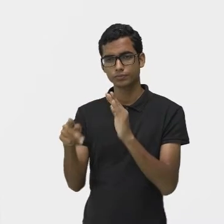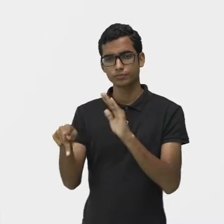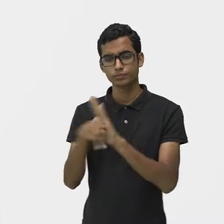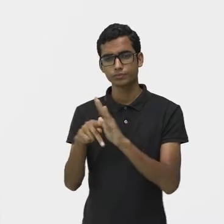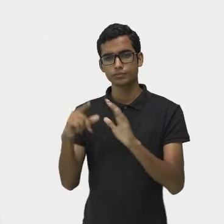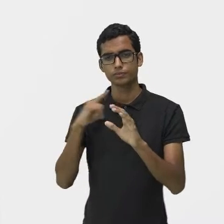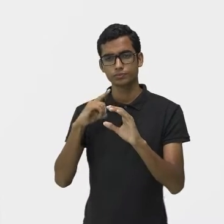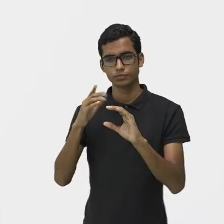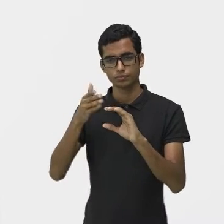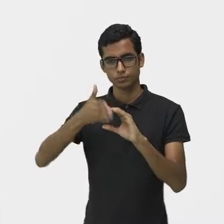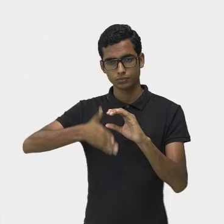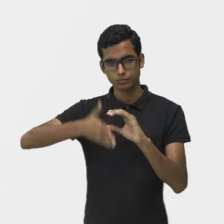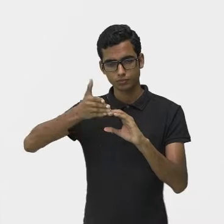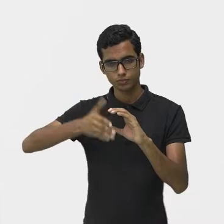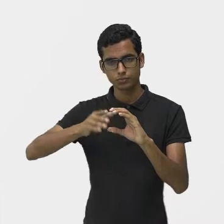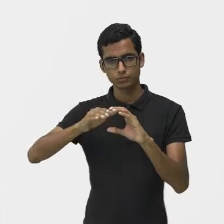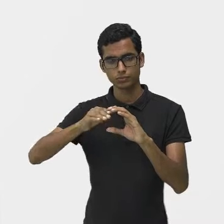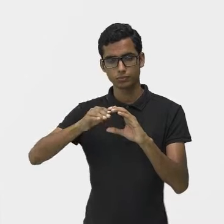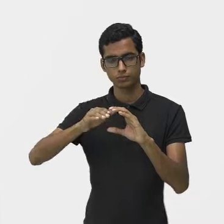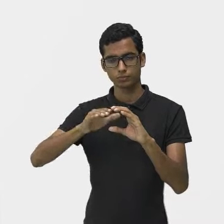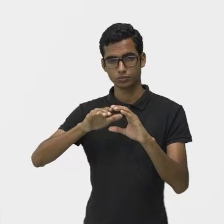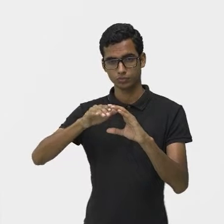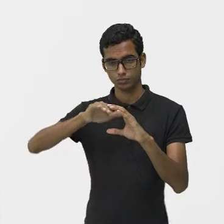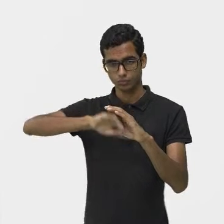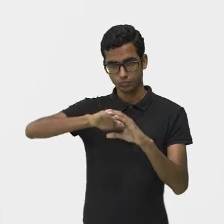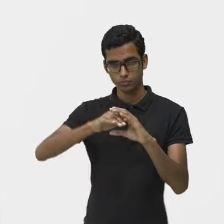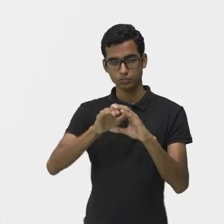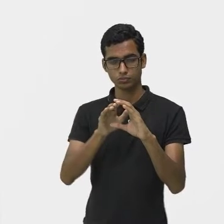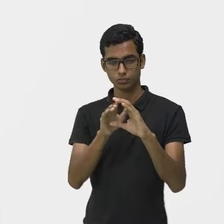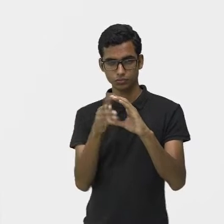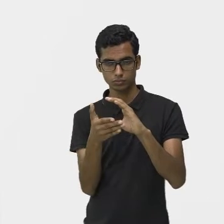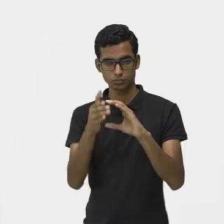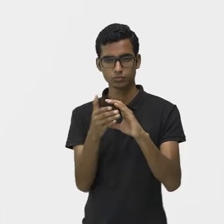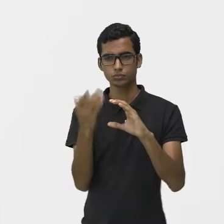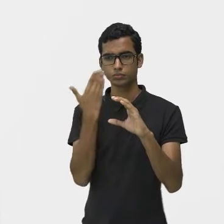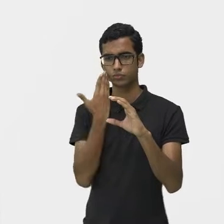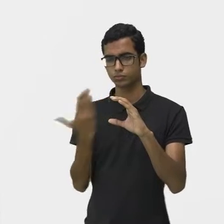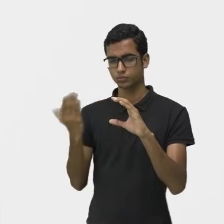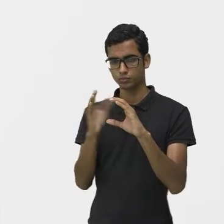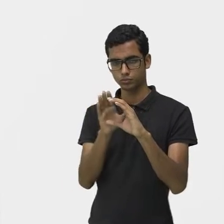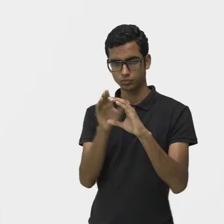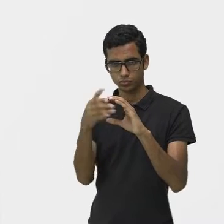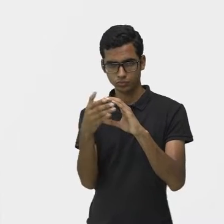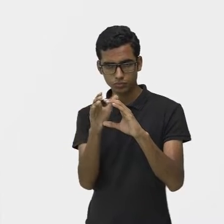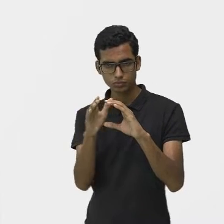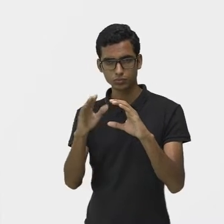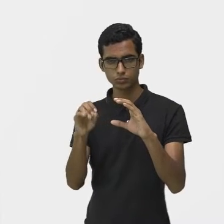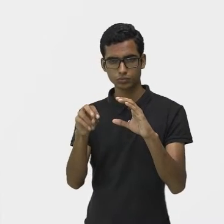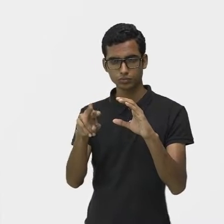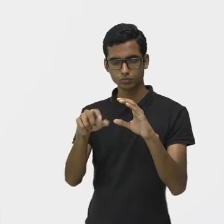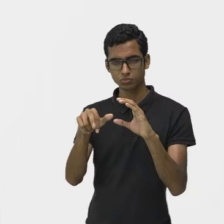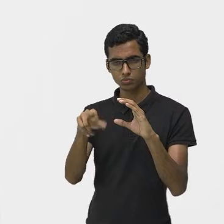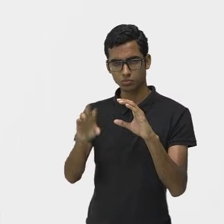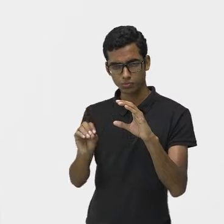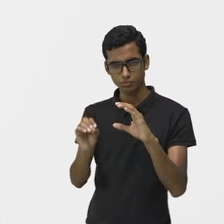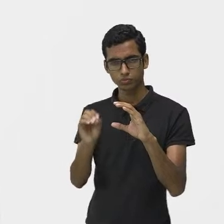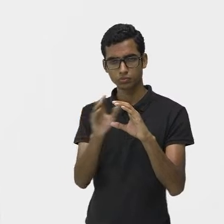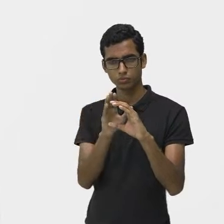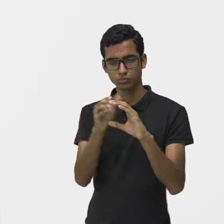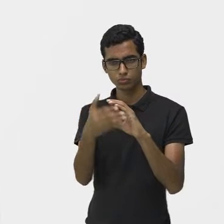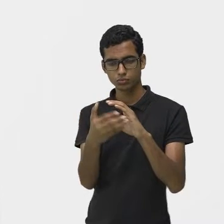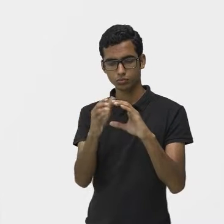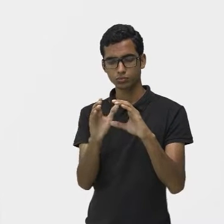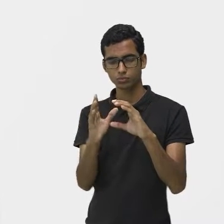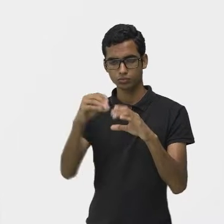espelho convexo. Então, nós temos dois tipos de espelho esférico. O espelho esférico côncavo, com a parte refletora sendo